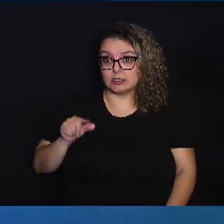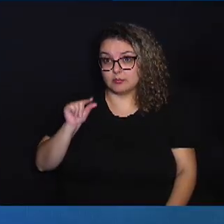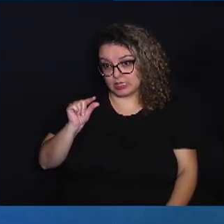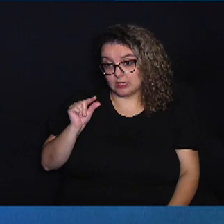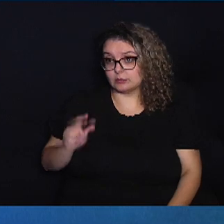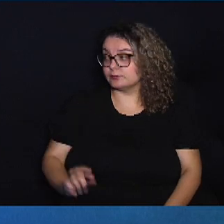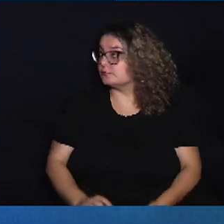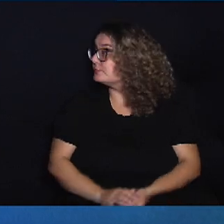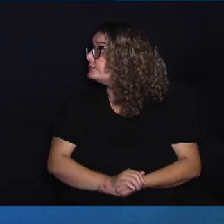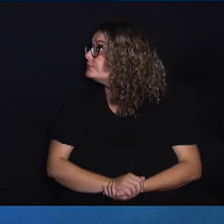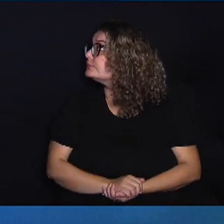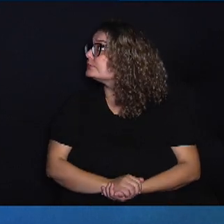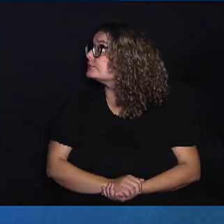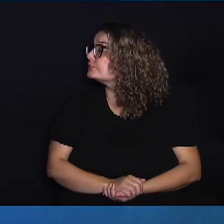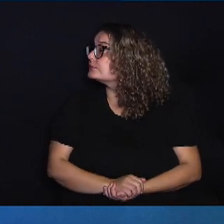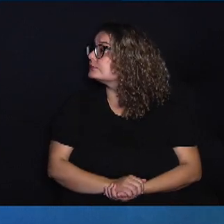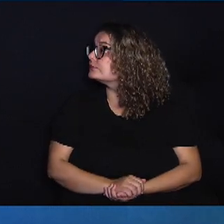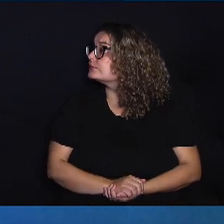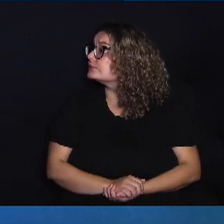menores.